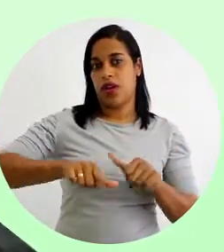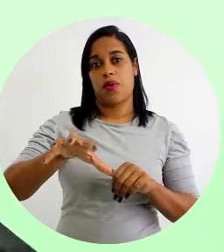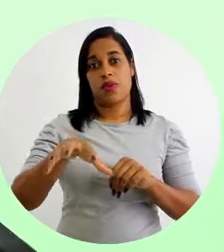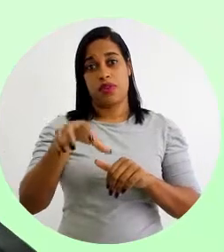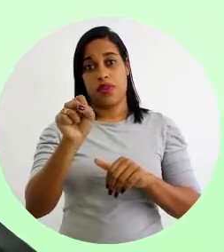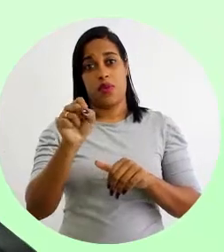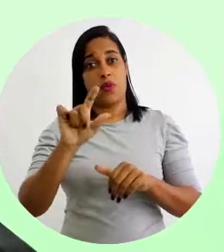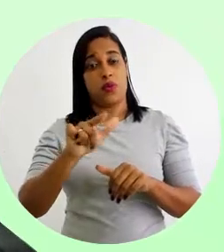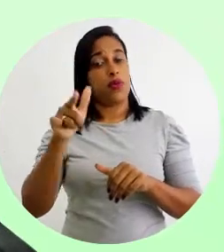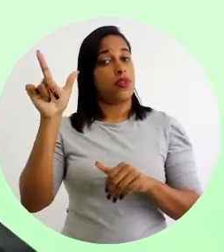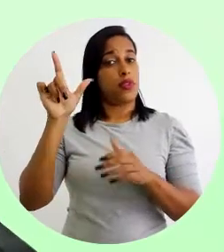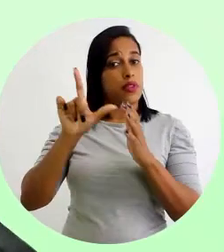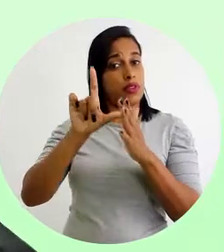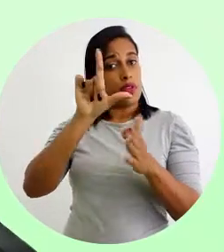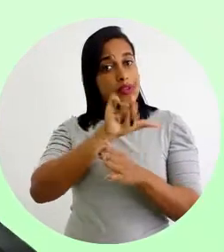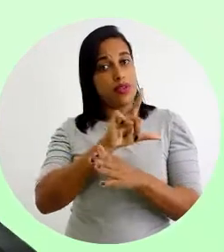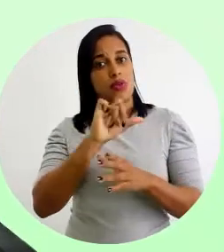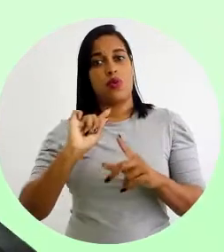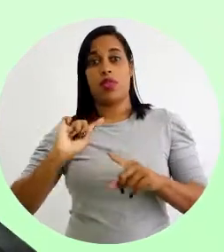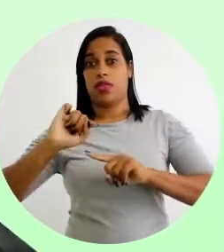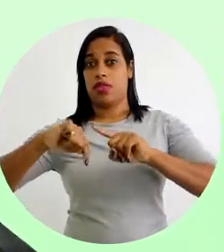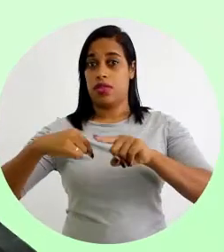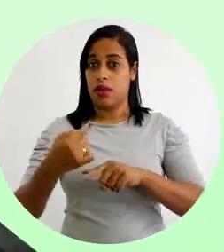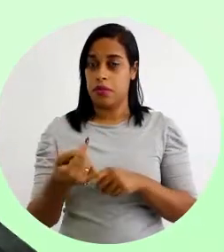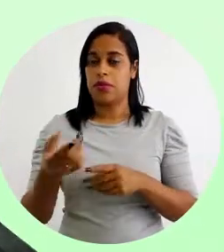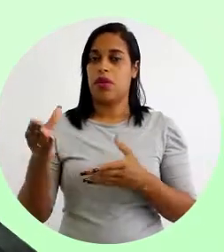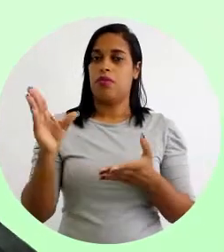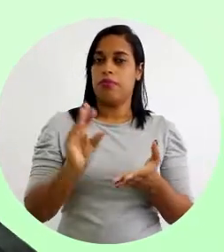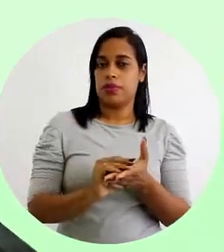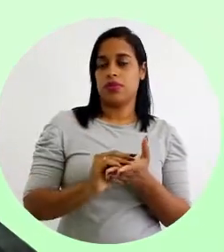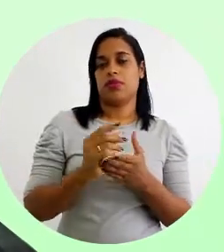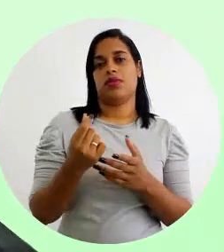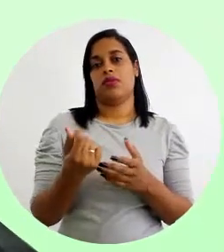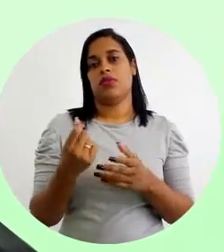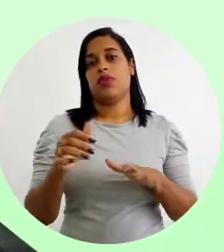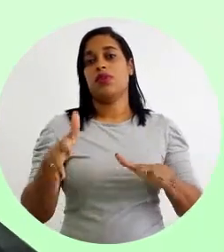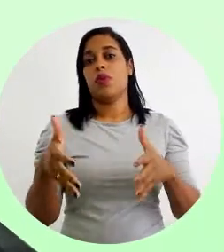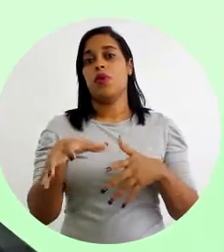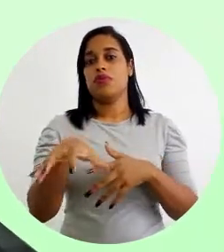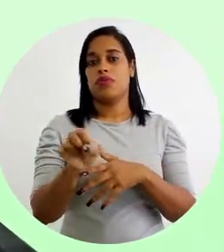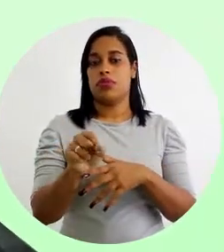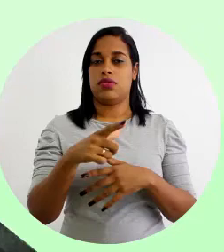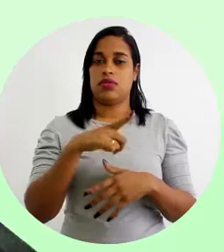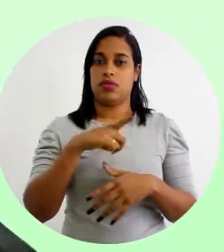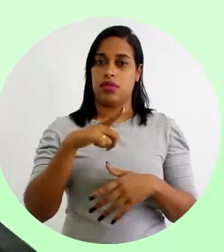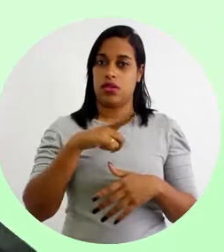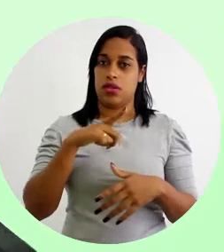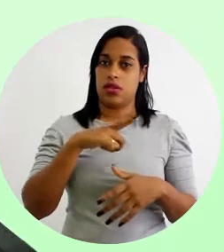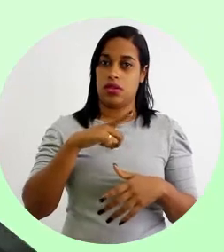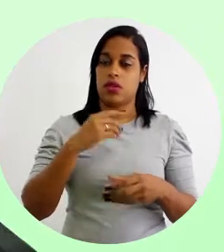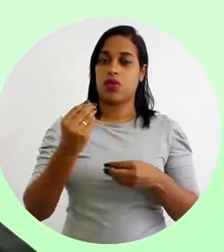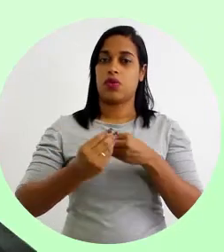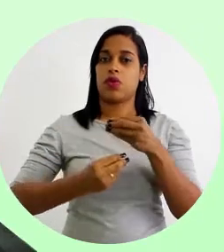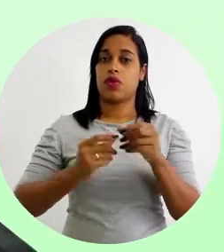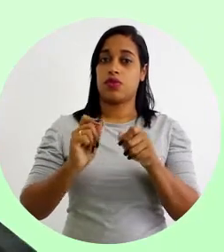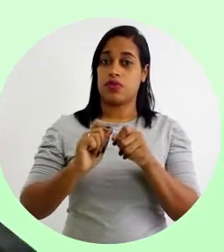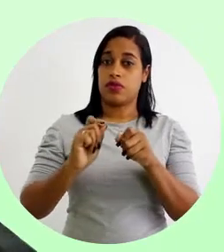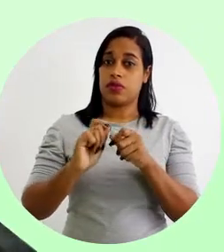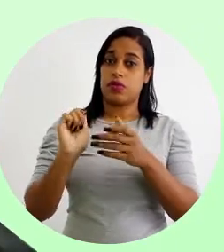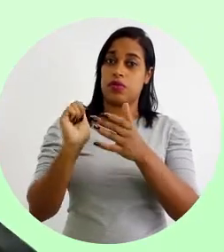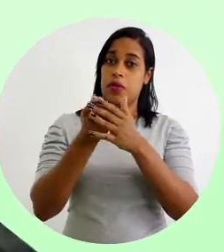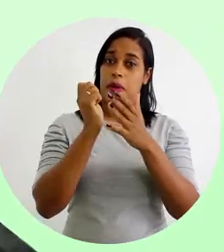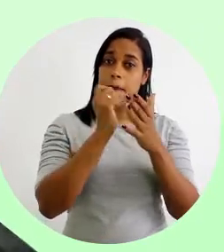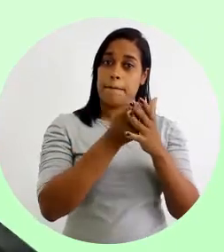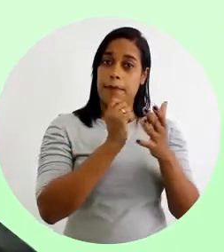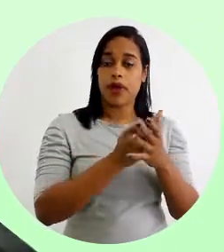extratos o saldo anterior, depois que foi creditado o dinheiro, qual o saldo que ficou, quando nós